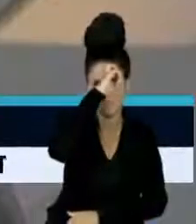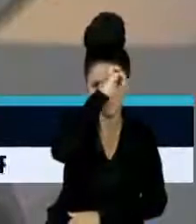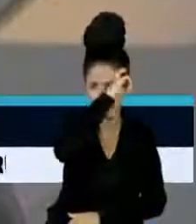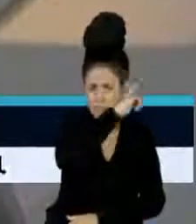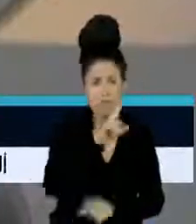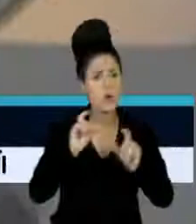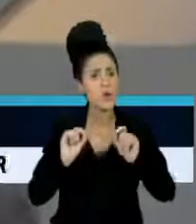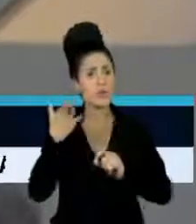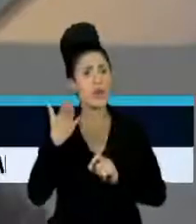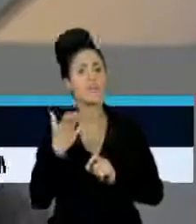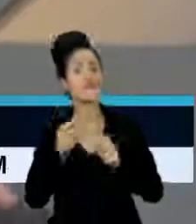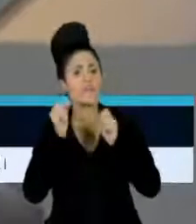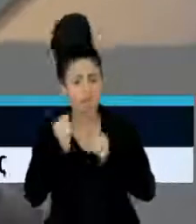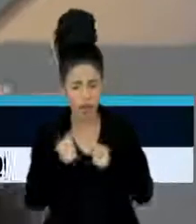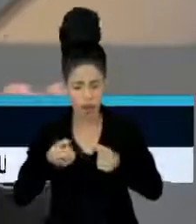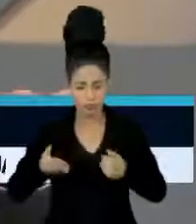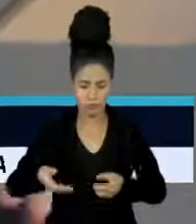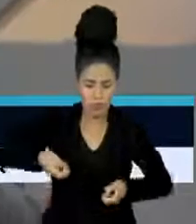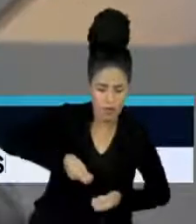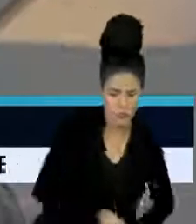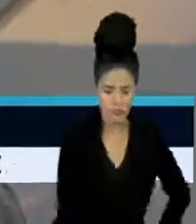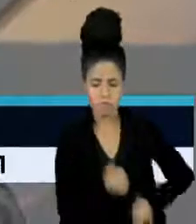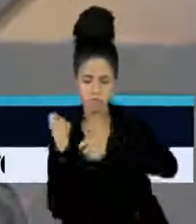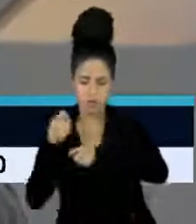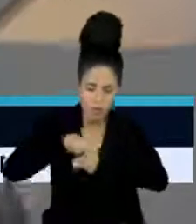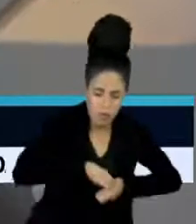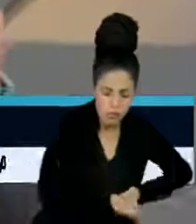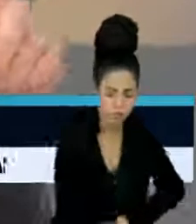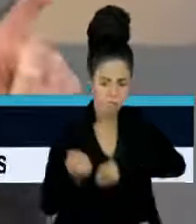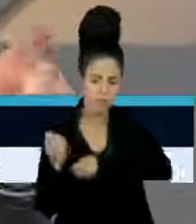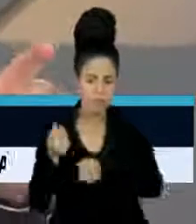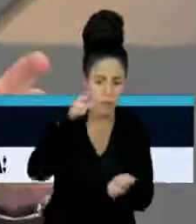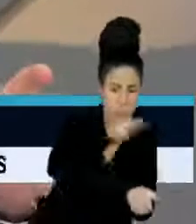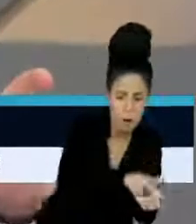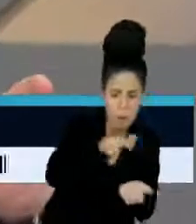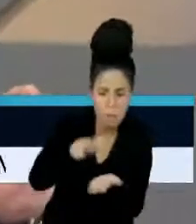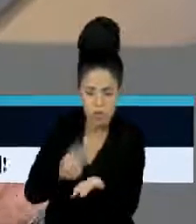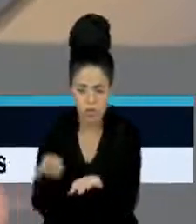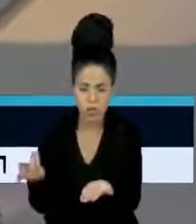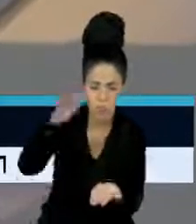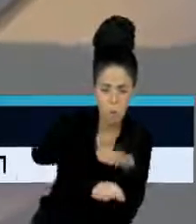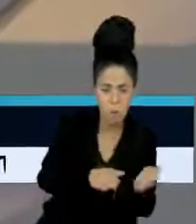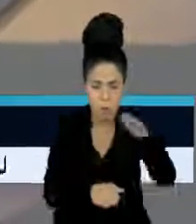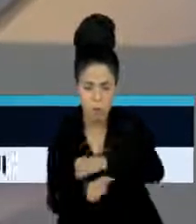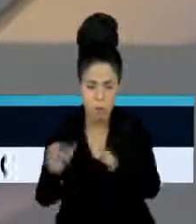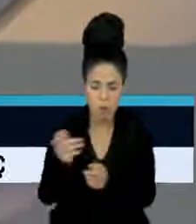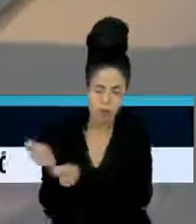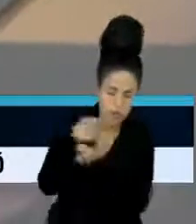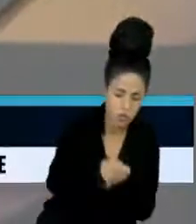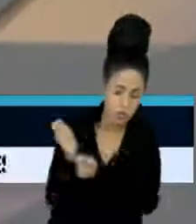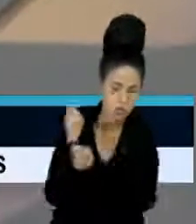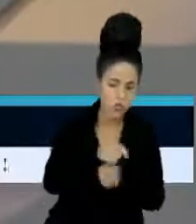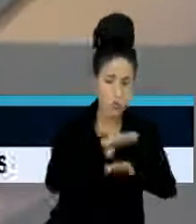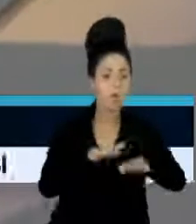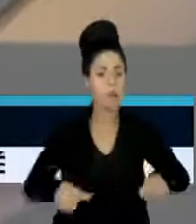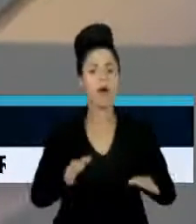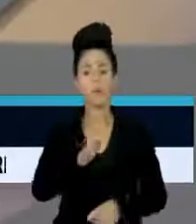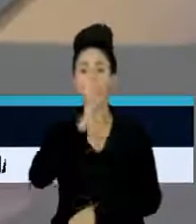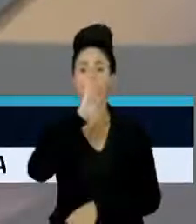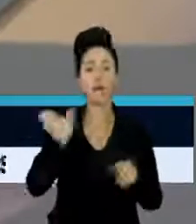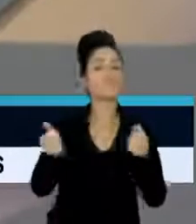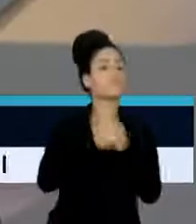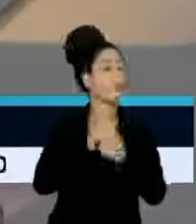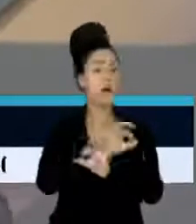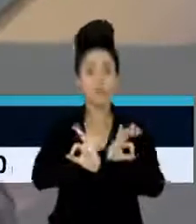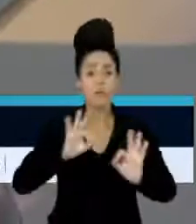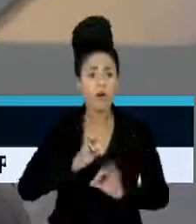Eles vão ser enterrados sem a gente saber nada de onde eles estão e por que eles estão sendo enterrados. Mas todo mundo sabe que é a